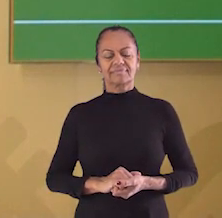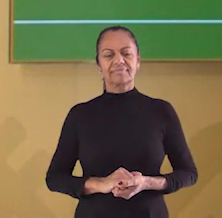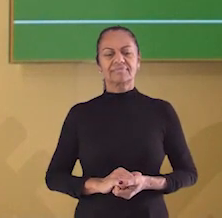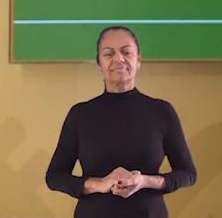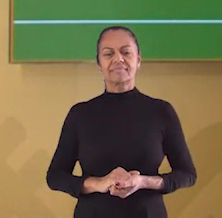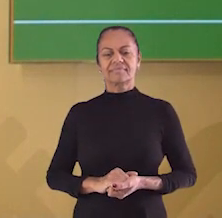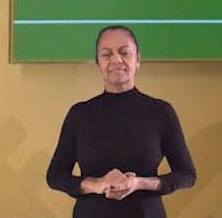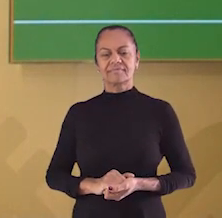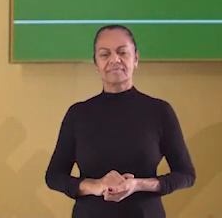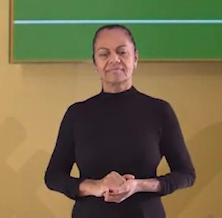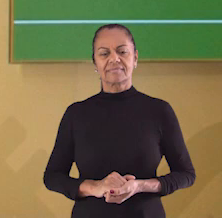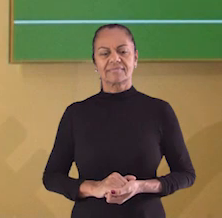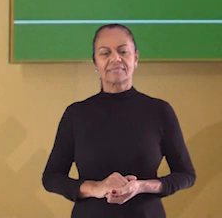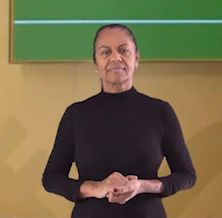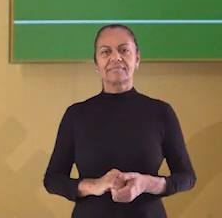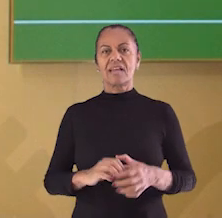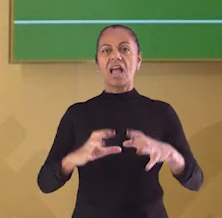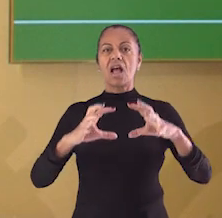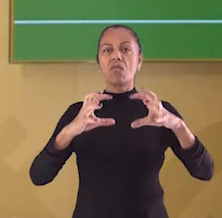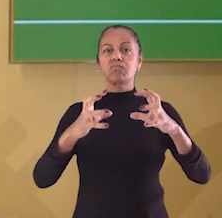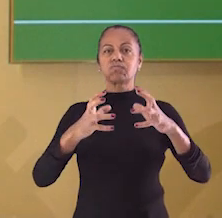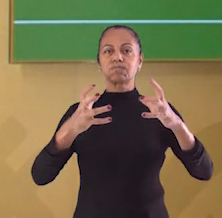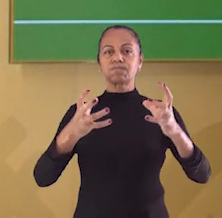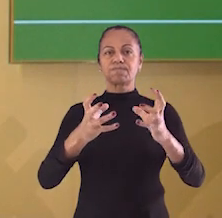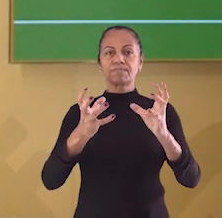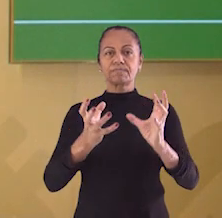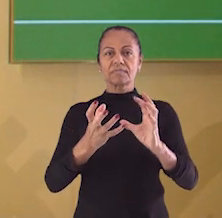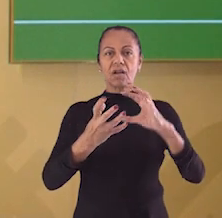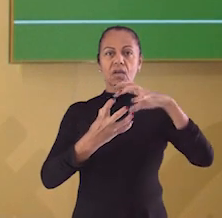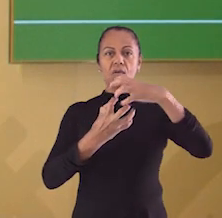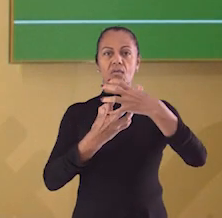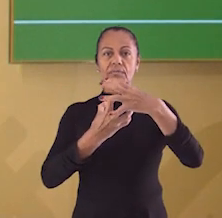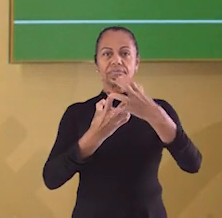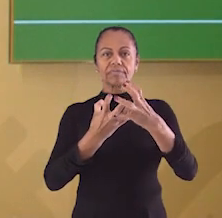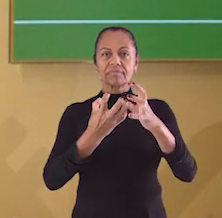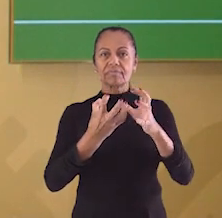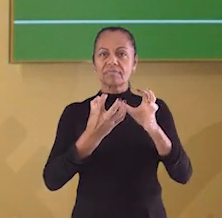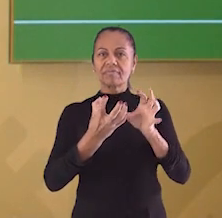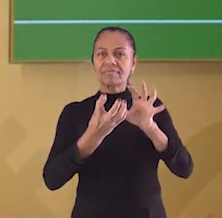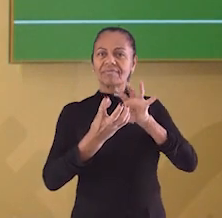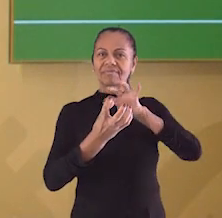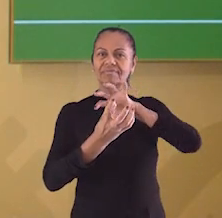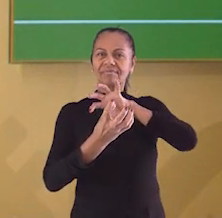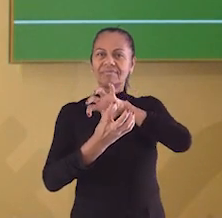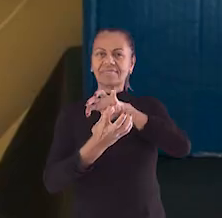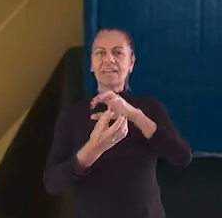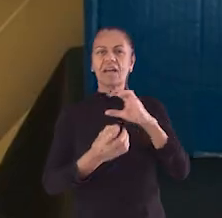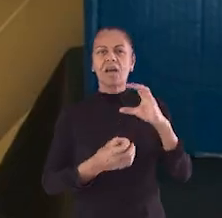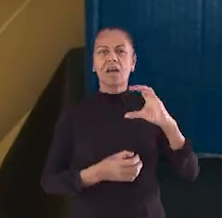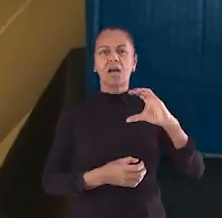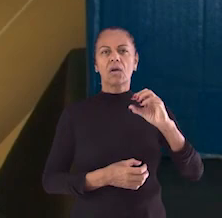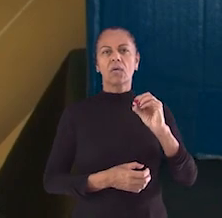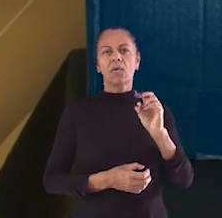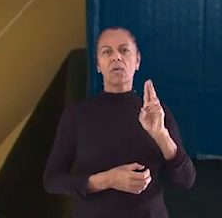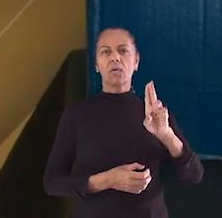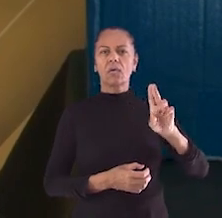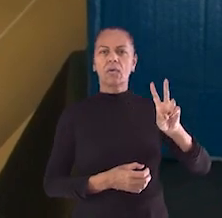Aqui, a couve-flor. Onde a gente põe a couve-flor? Na base,